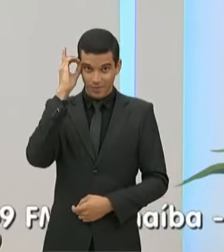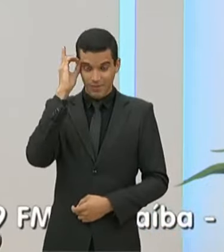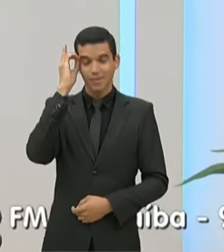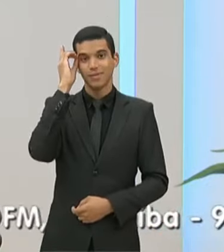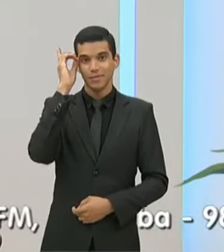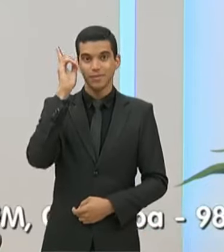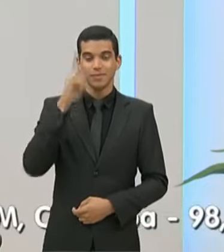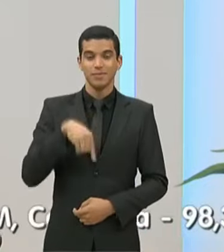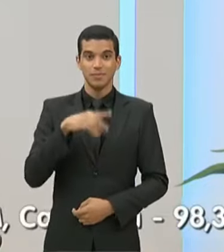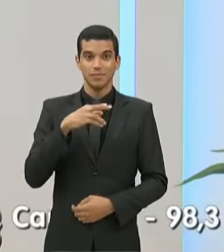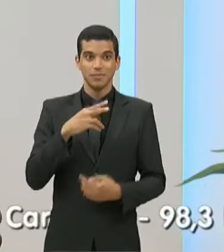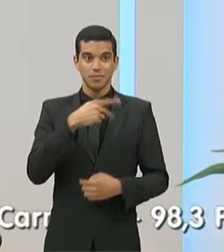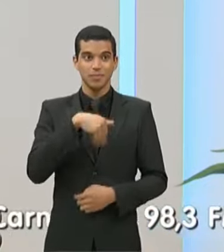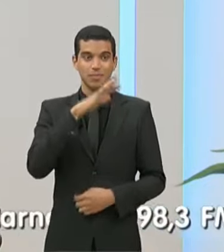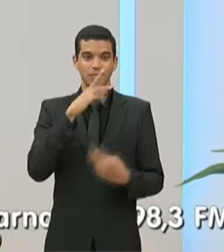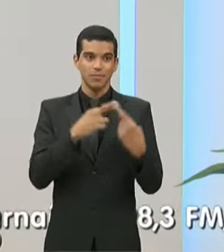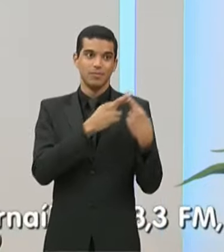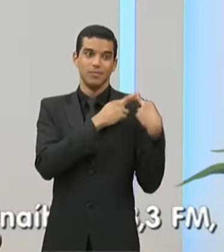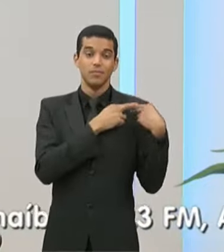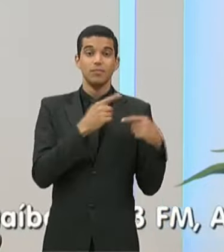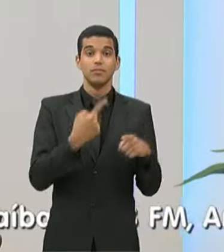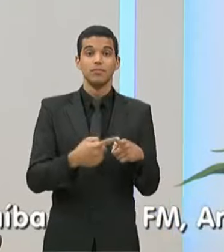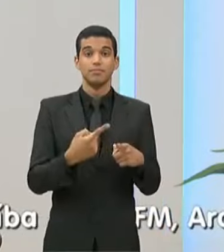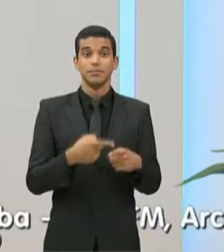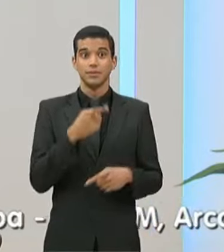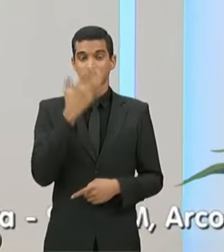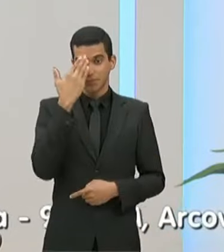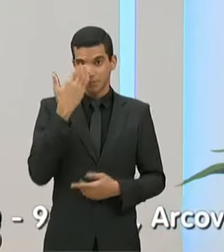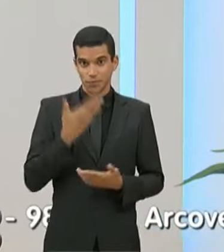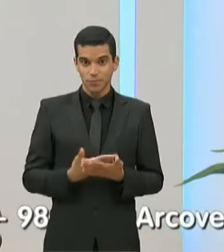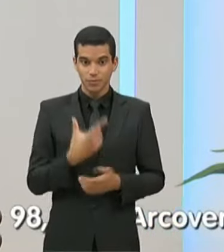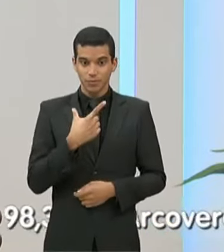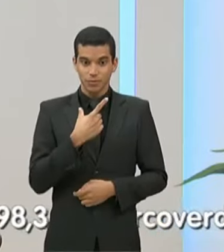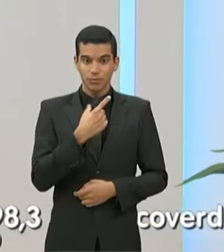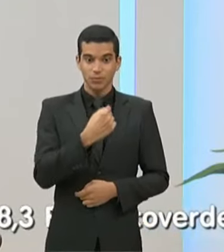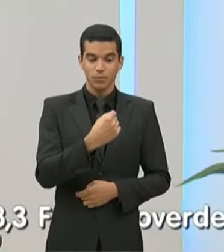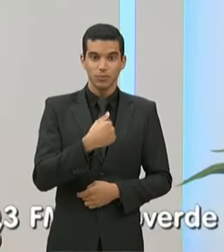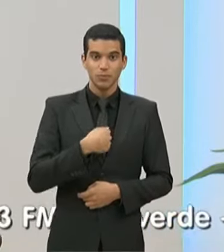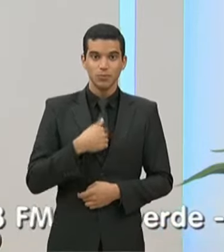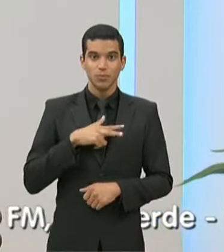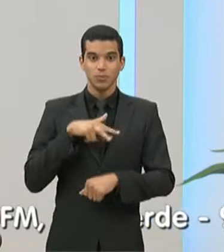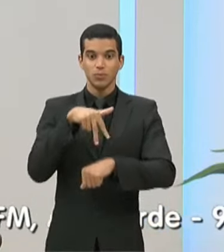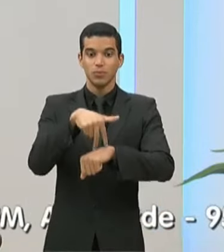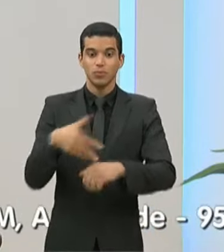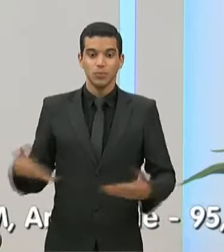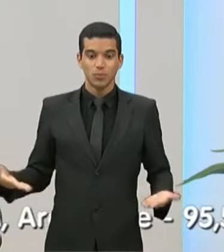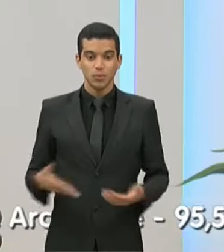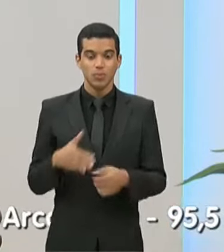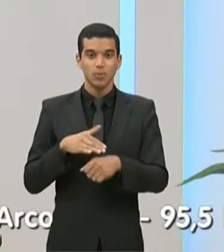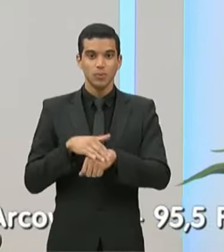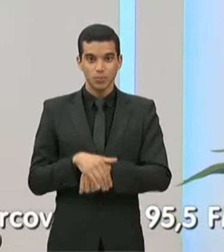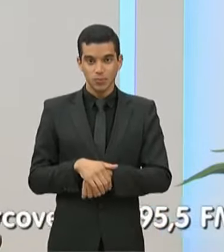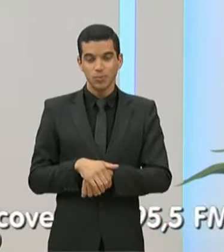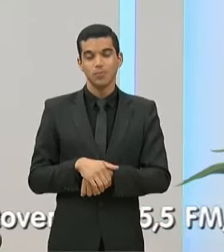o anjo da igreja, pela confiança de nos ter escalado na noite deste dia para estarmos